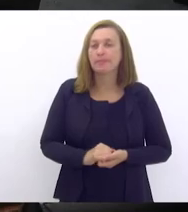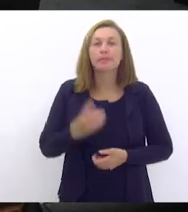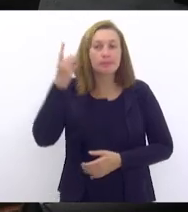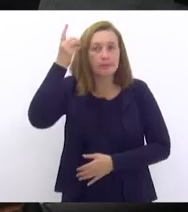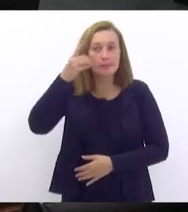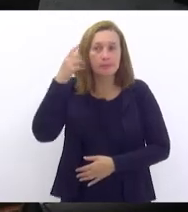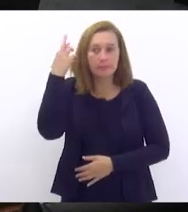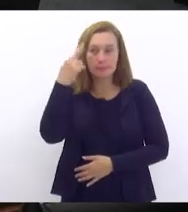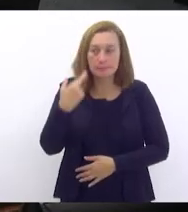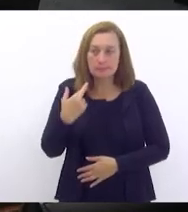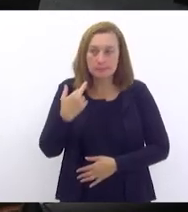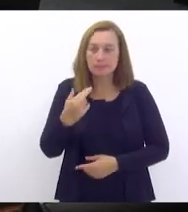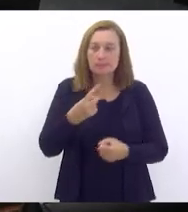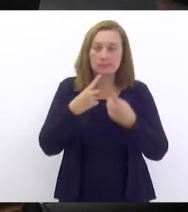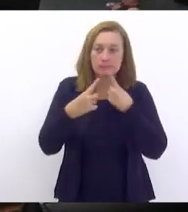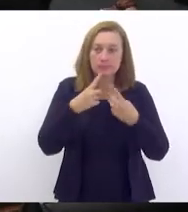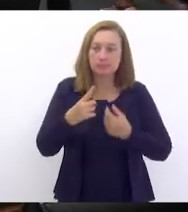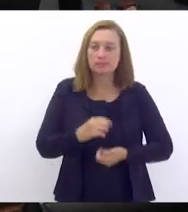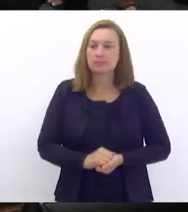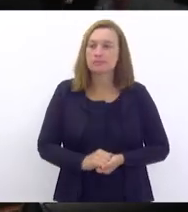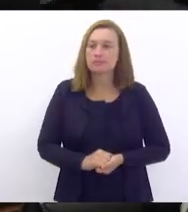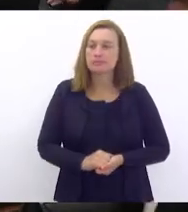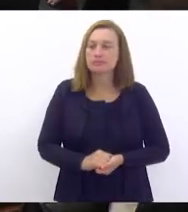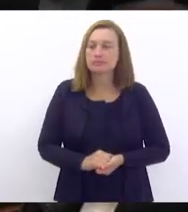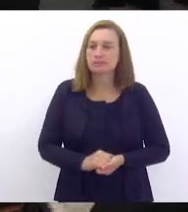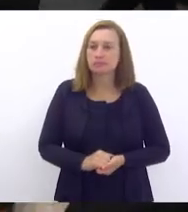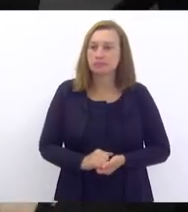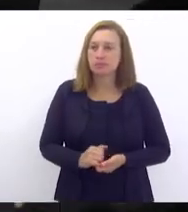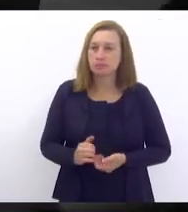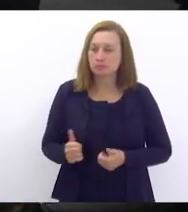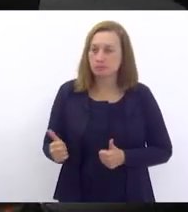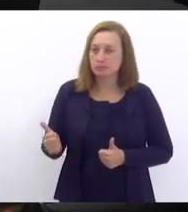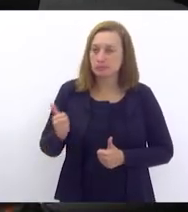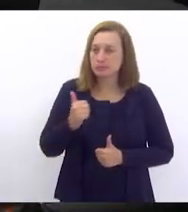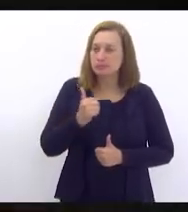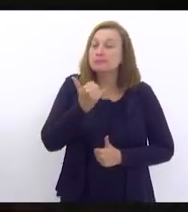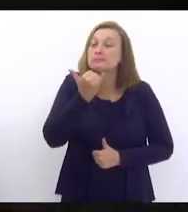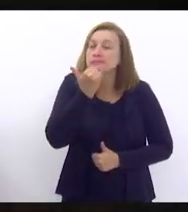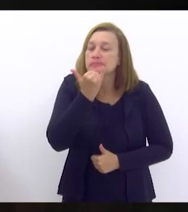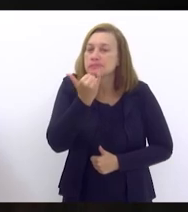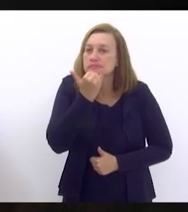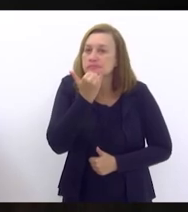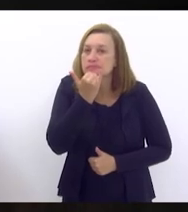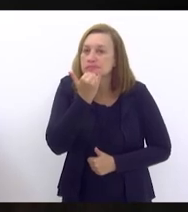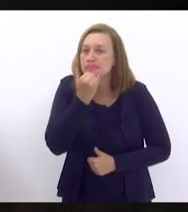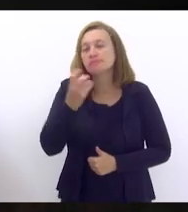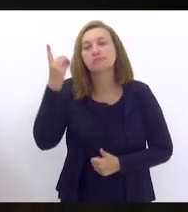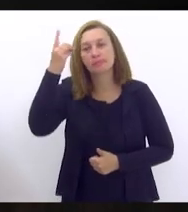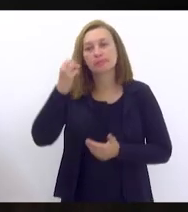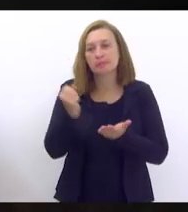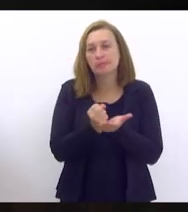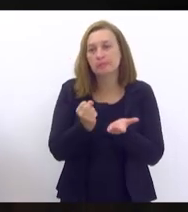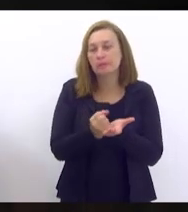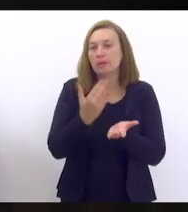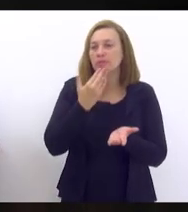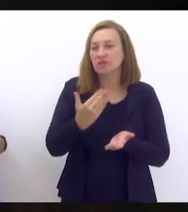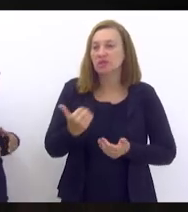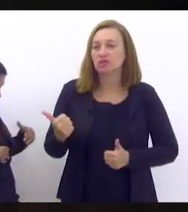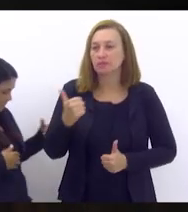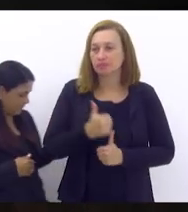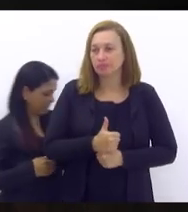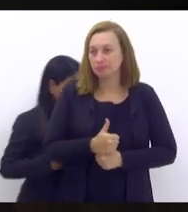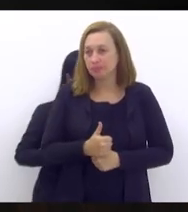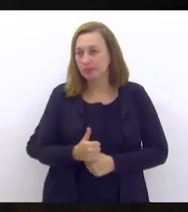Deputada Renata Souza, para discutir. Eu pedi, te ajudo agora. Perdão, Renata Souza, o deputado Samuel Malafaia está na frente,